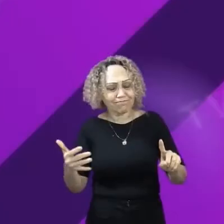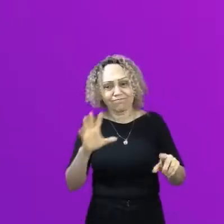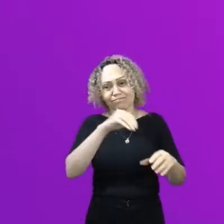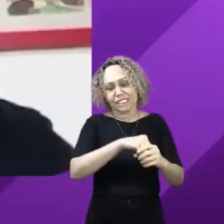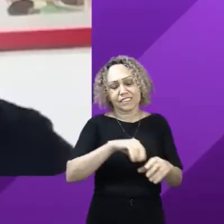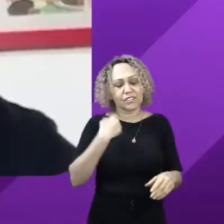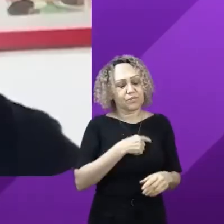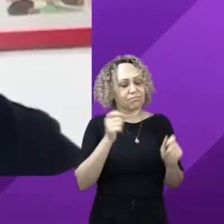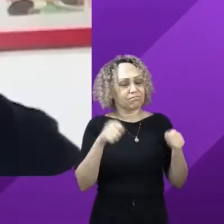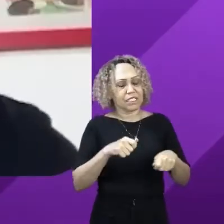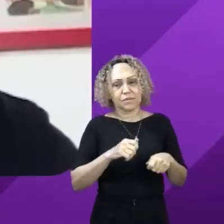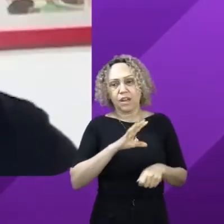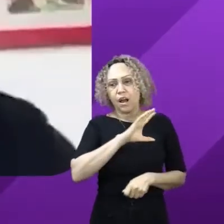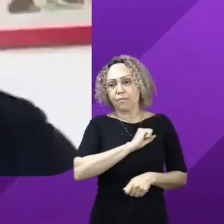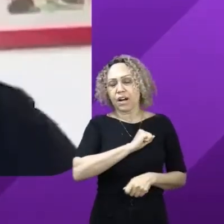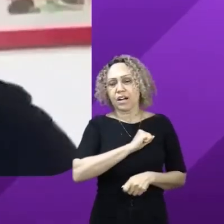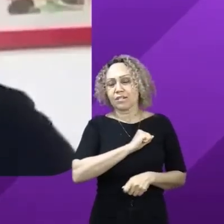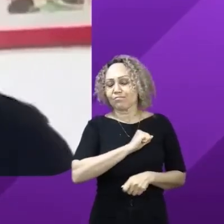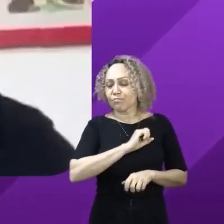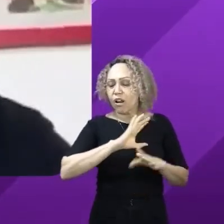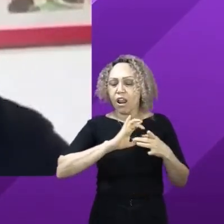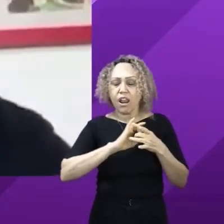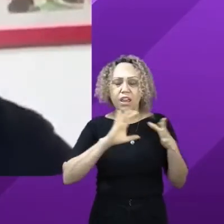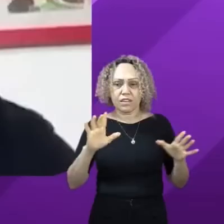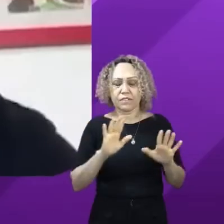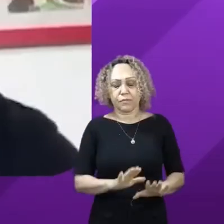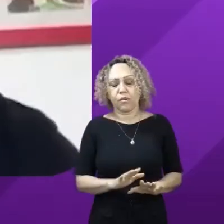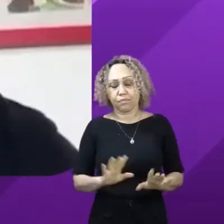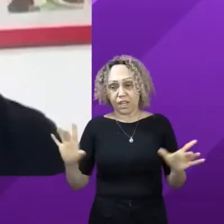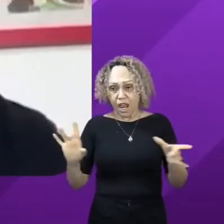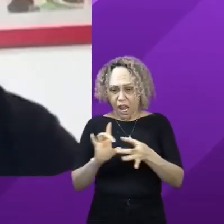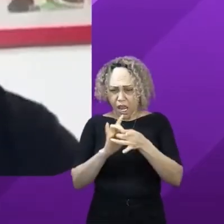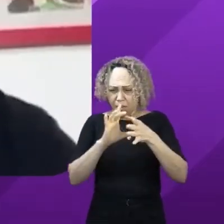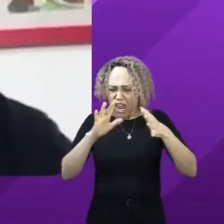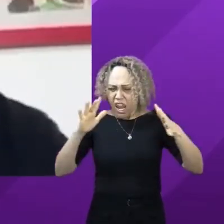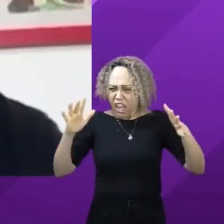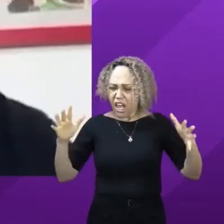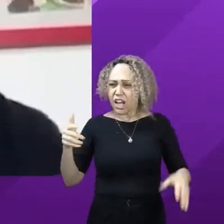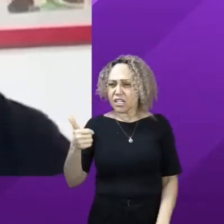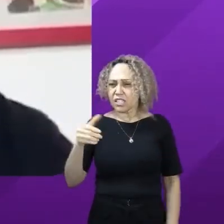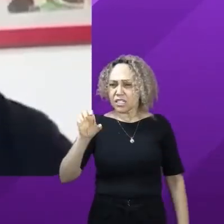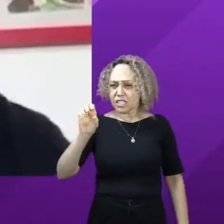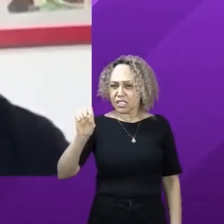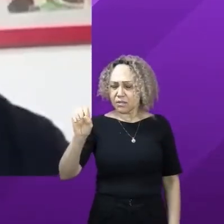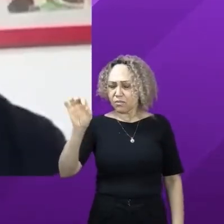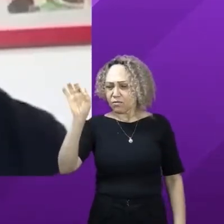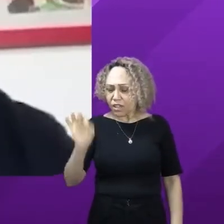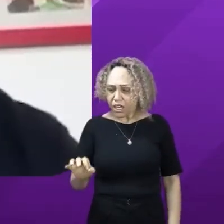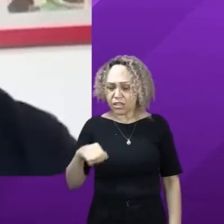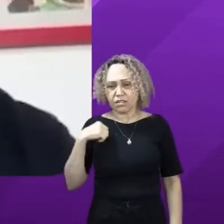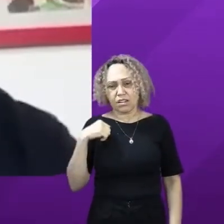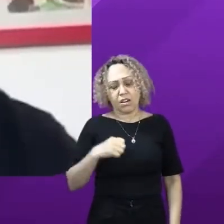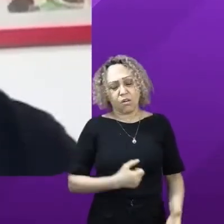livremente. Sobre liberdade plena, a gente tem que lembrar que muitas de nós estamos tentando sobreviver.